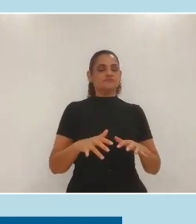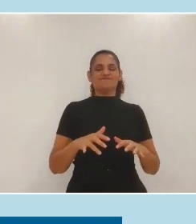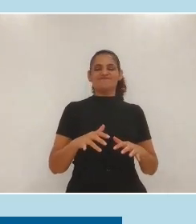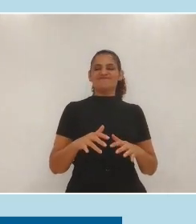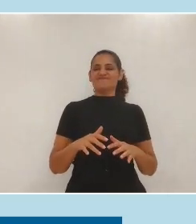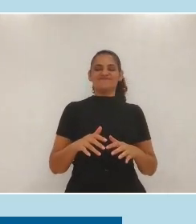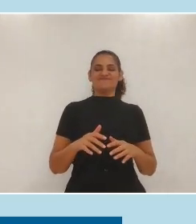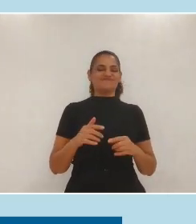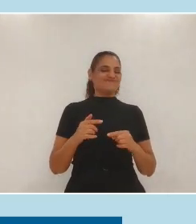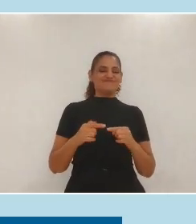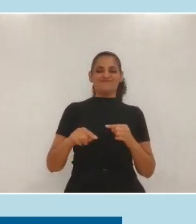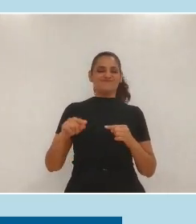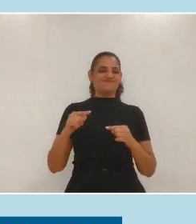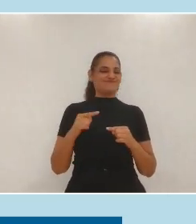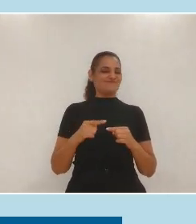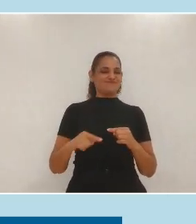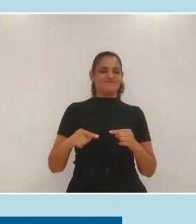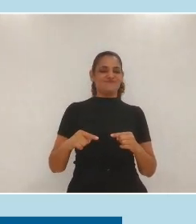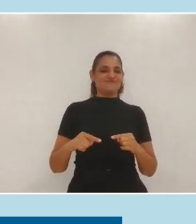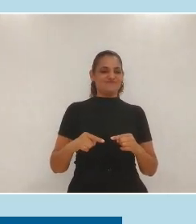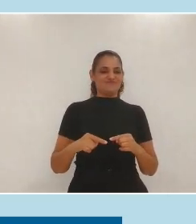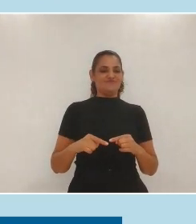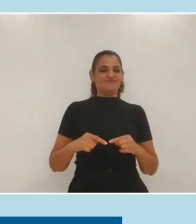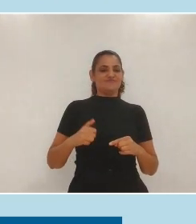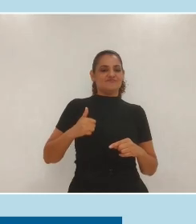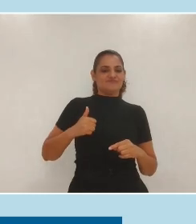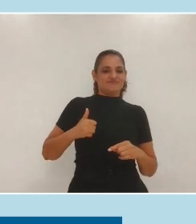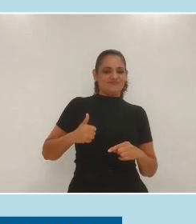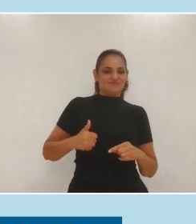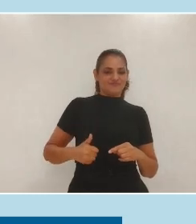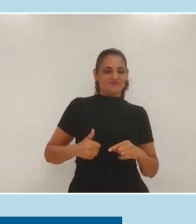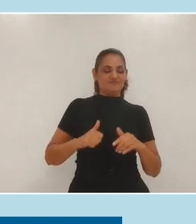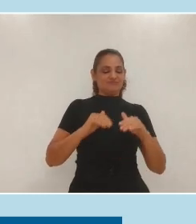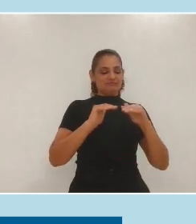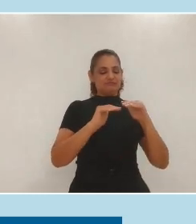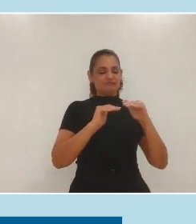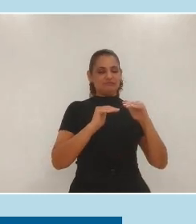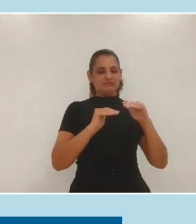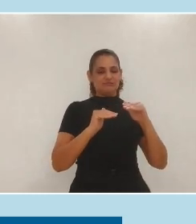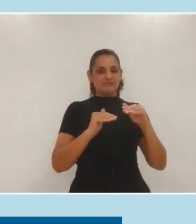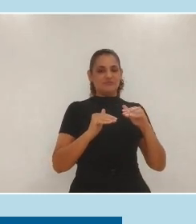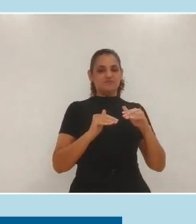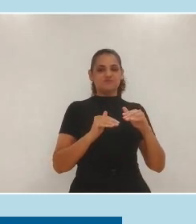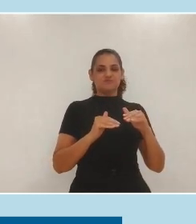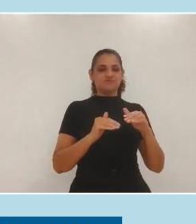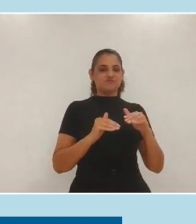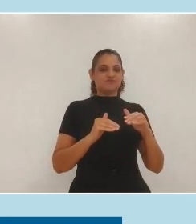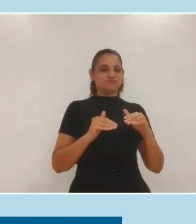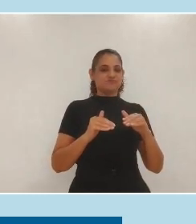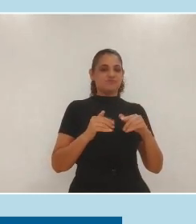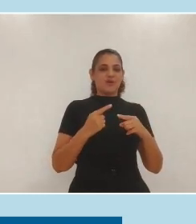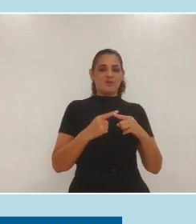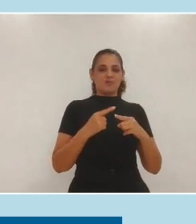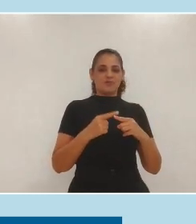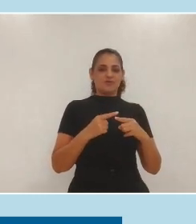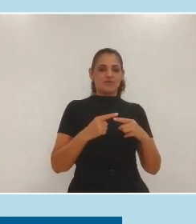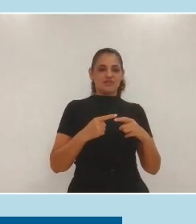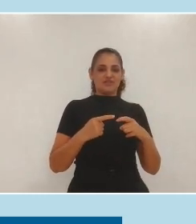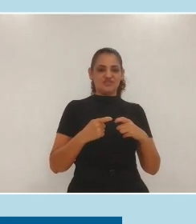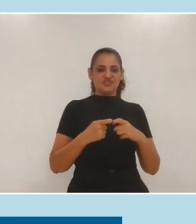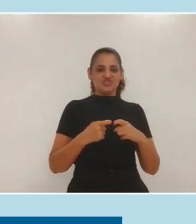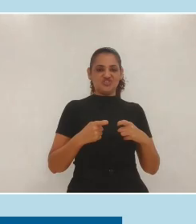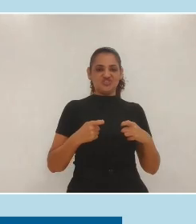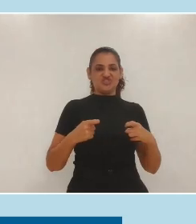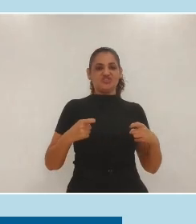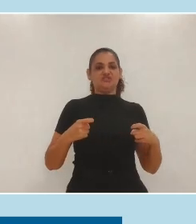ter o acúmulo de fezes. E aí ela começa a acumular, acumular, acumular, porque esse tecido ele estica demais, e aí ela pode dar